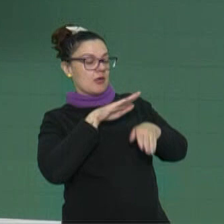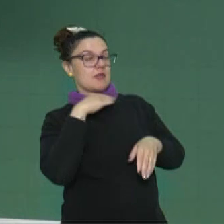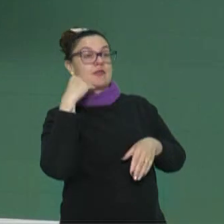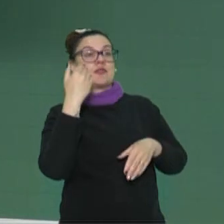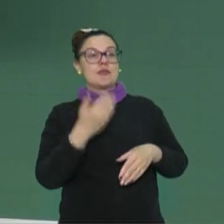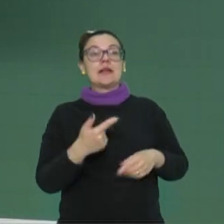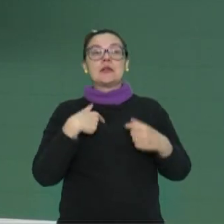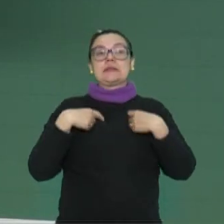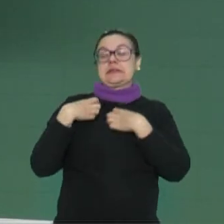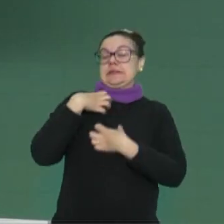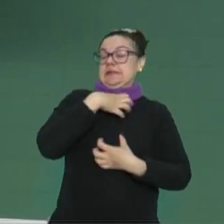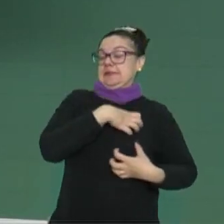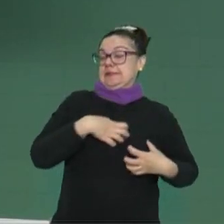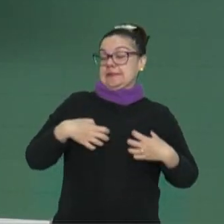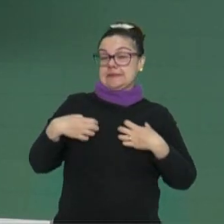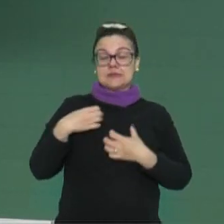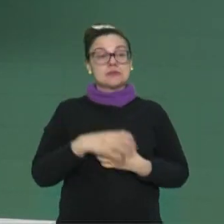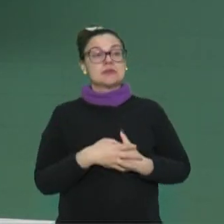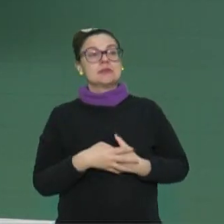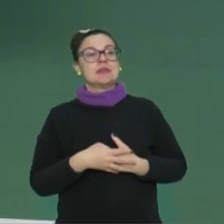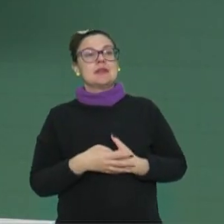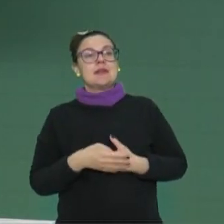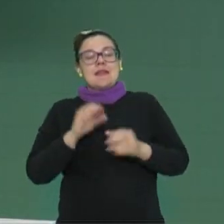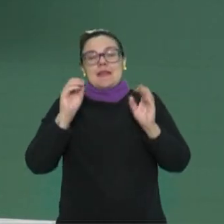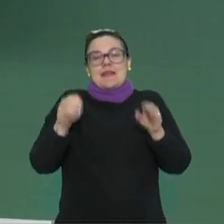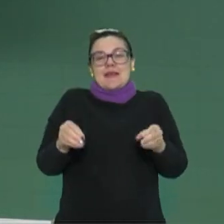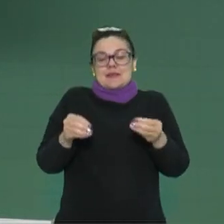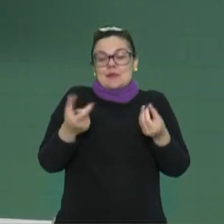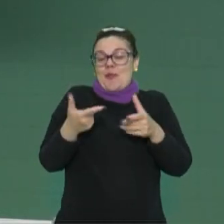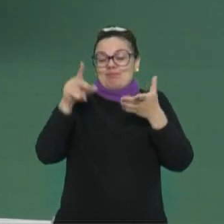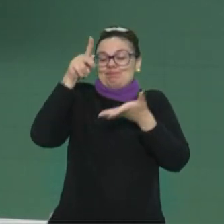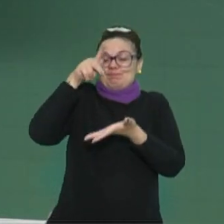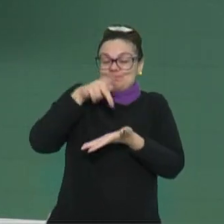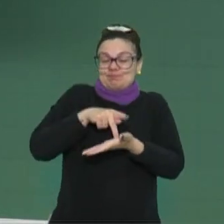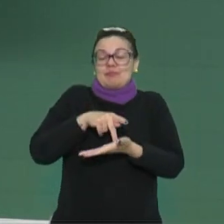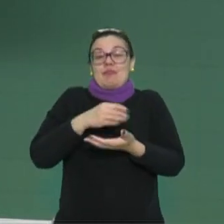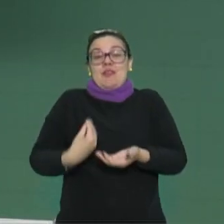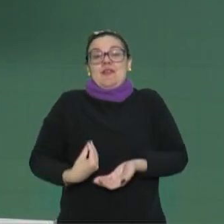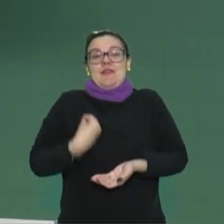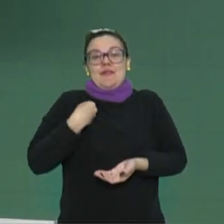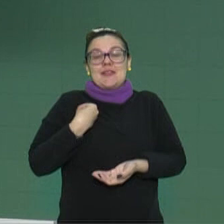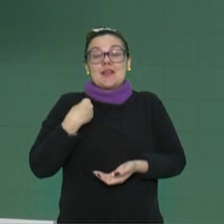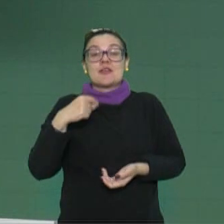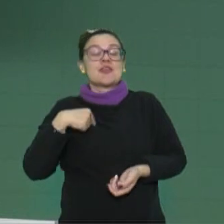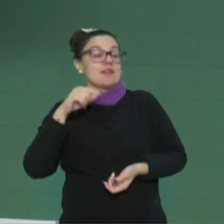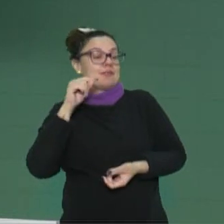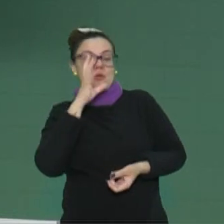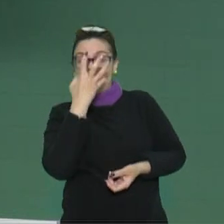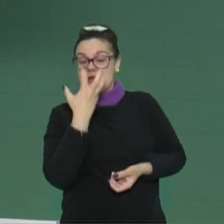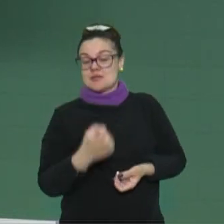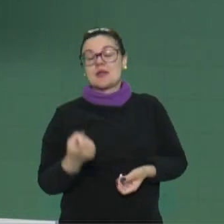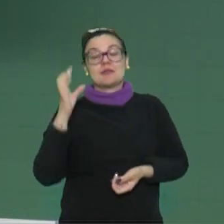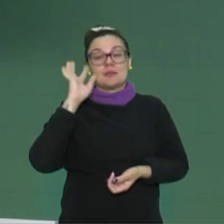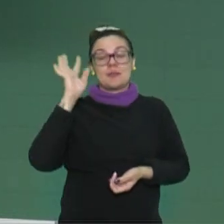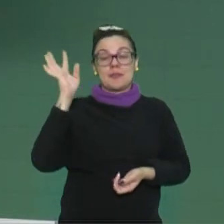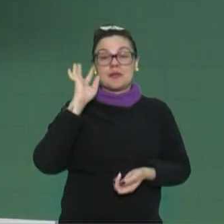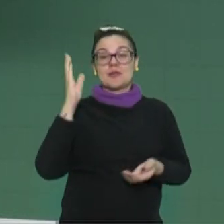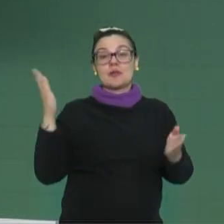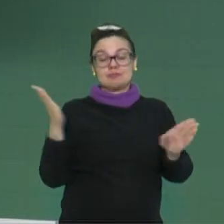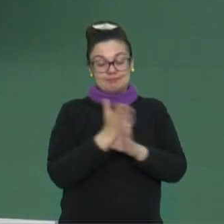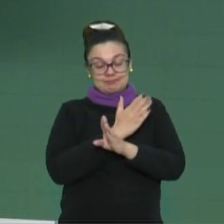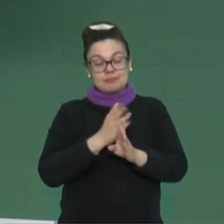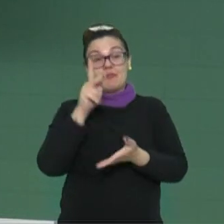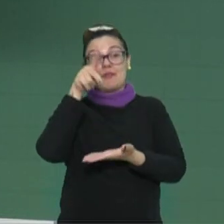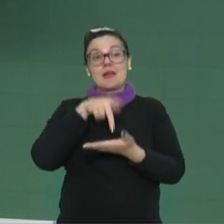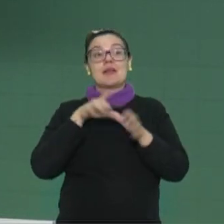gera angústia. E a inautenticidade da vida é justamente negar que nós somos um ser que pensa. Então deveríamos buscar a